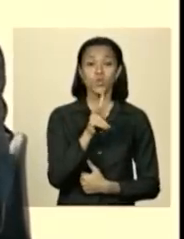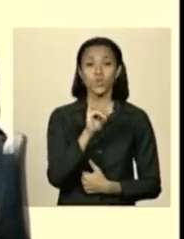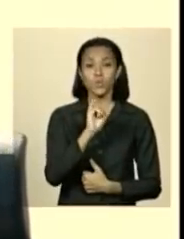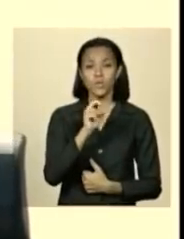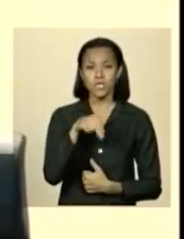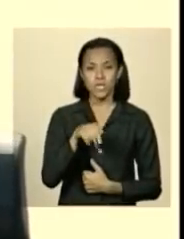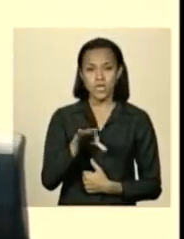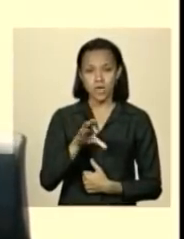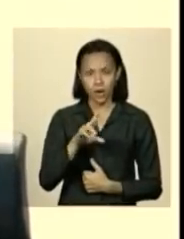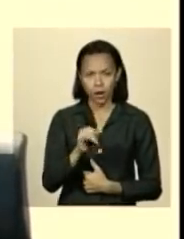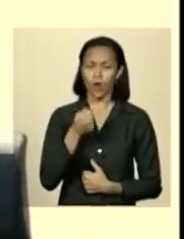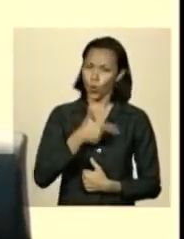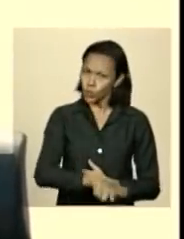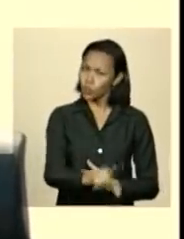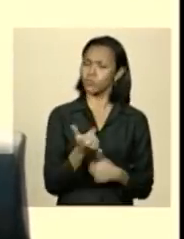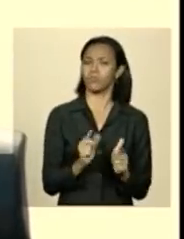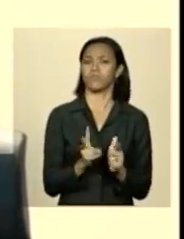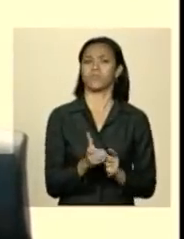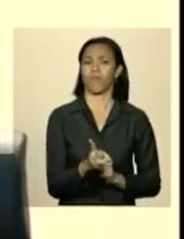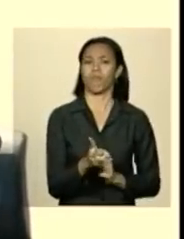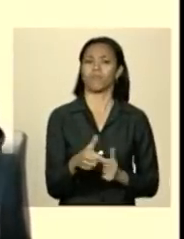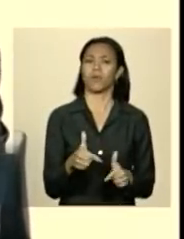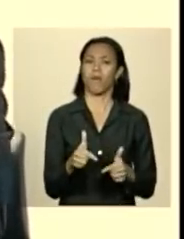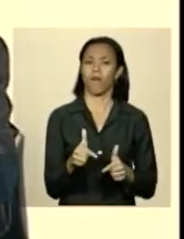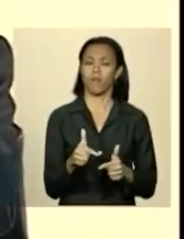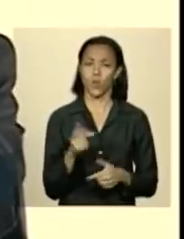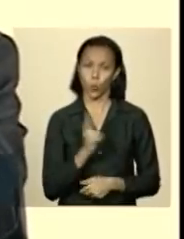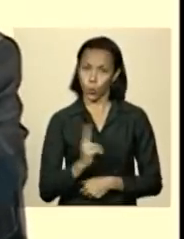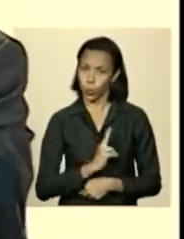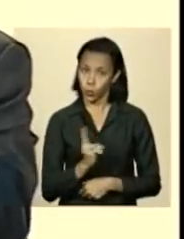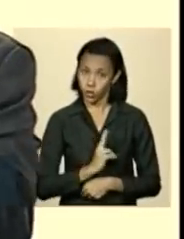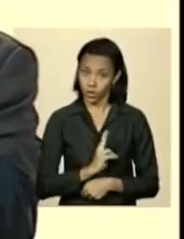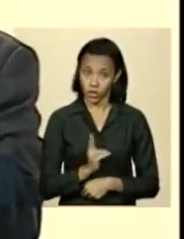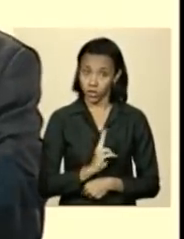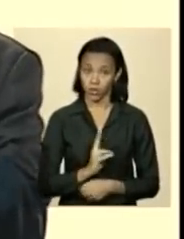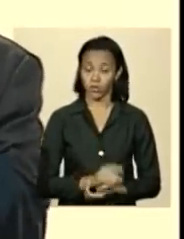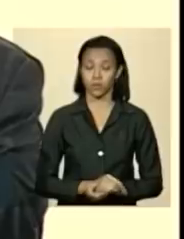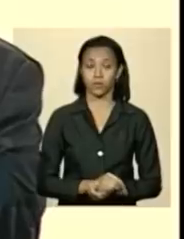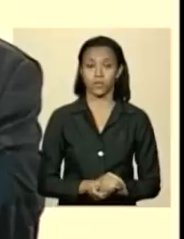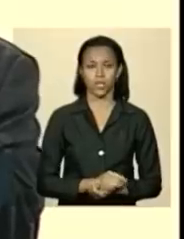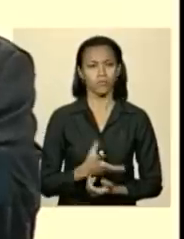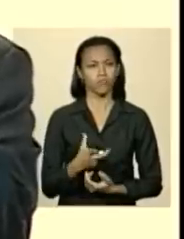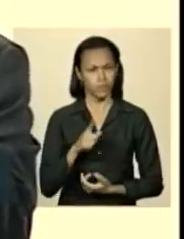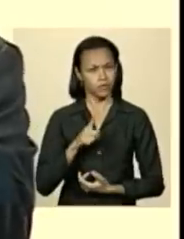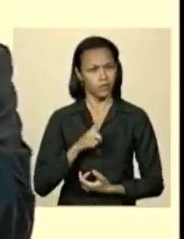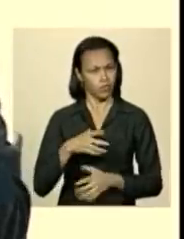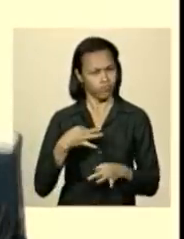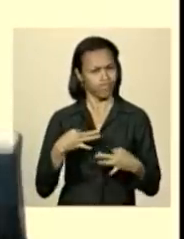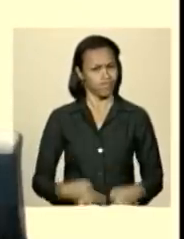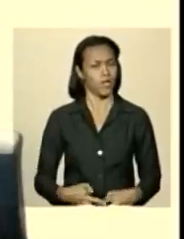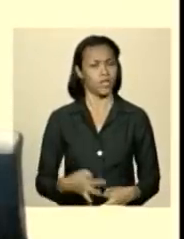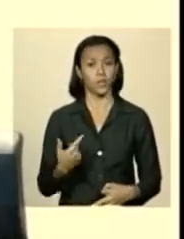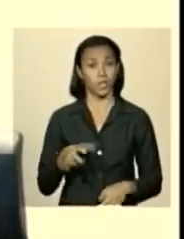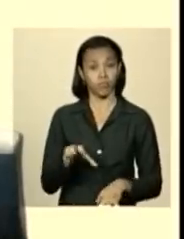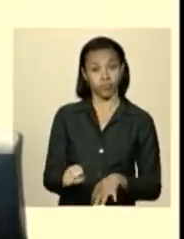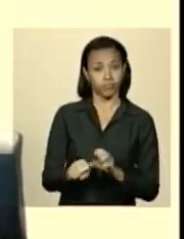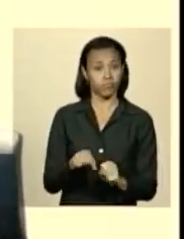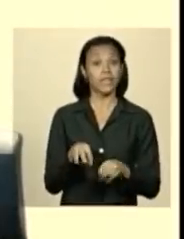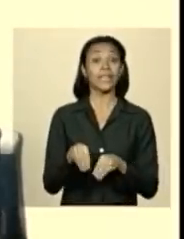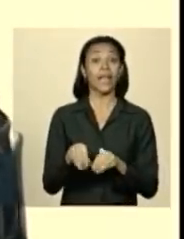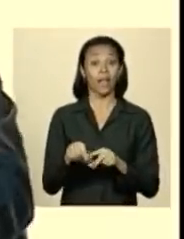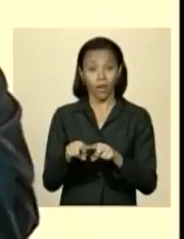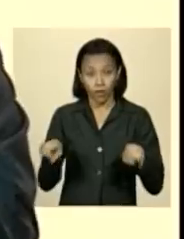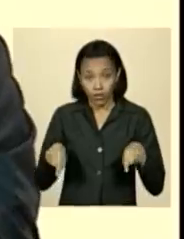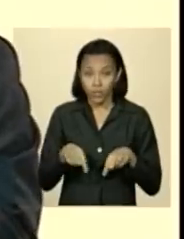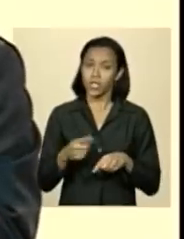ao trabalho que Visa em última instância acelerar né com a maior celeridade possível a obtenção de terras para que a